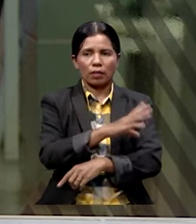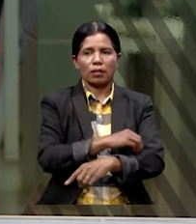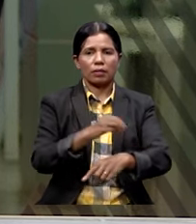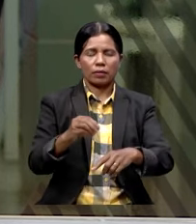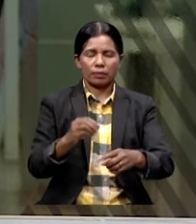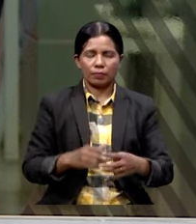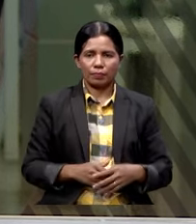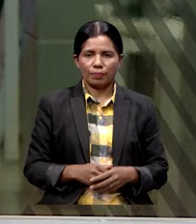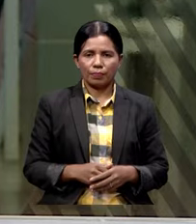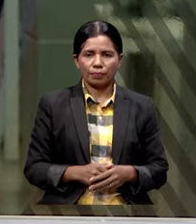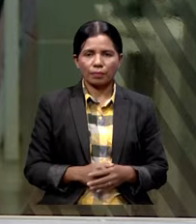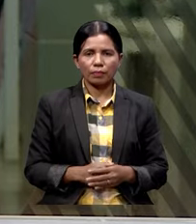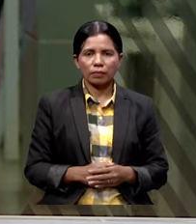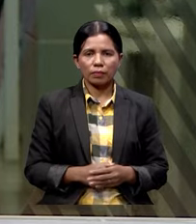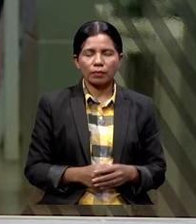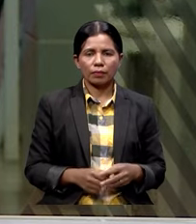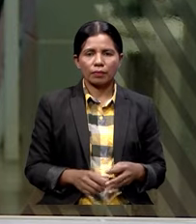Santa Cruz.